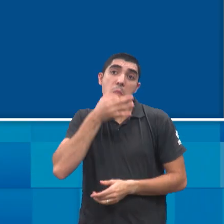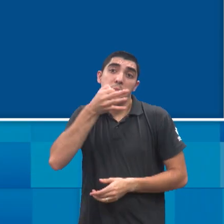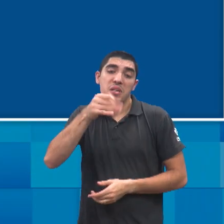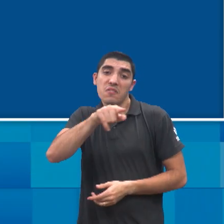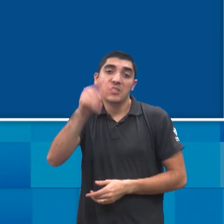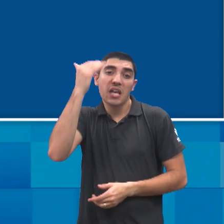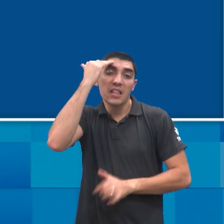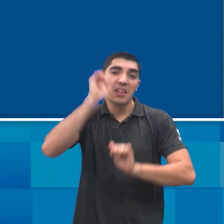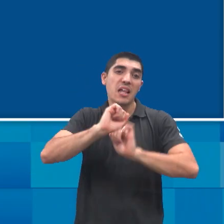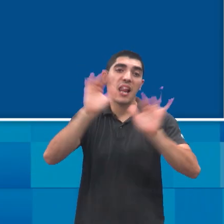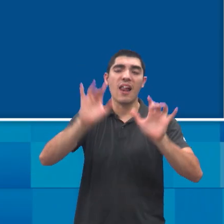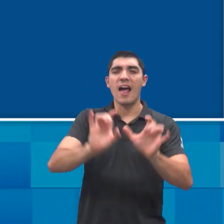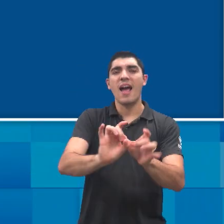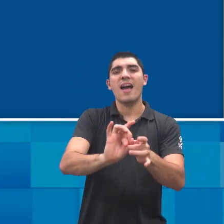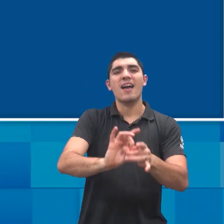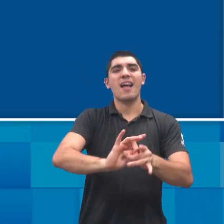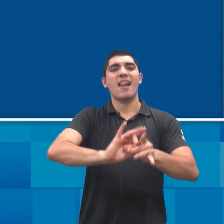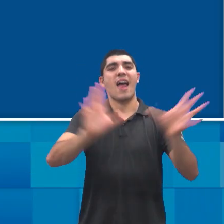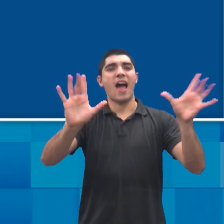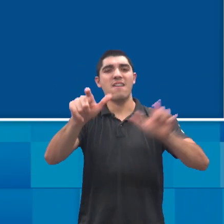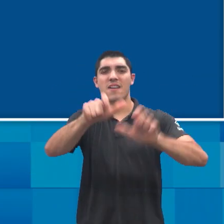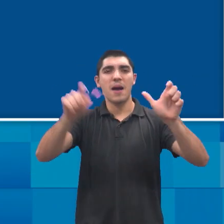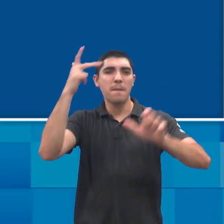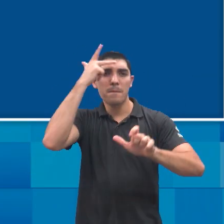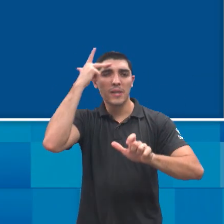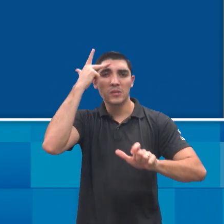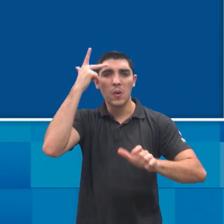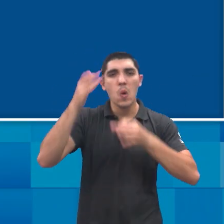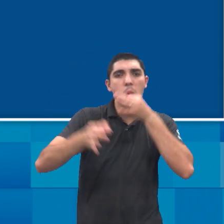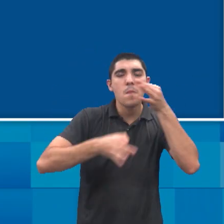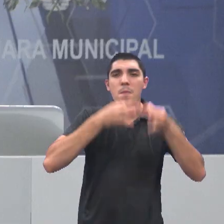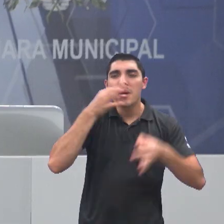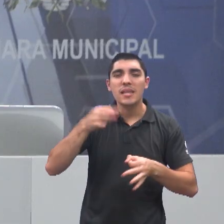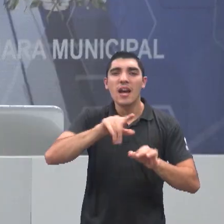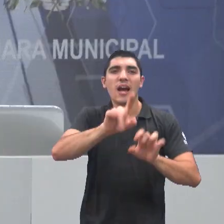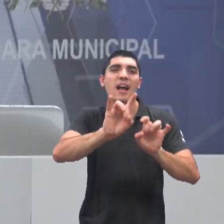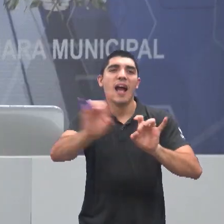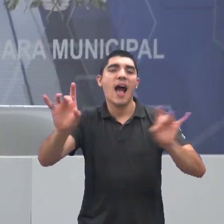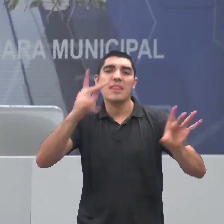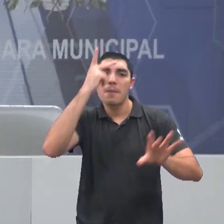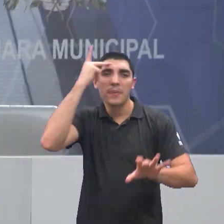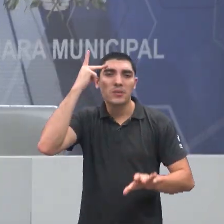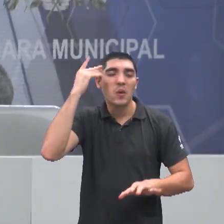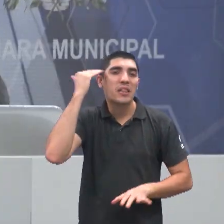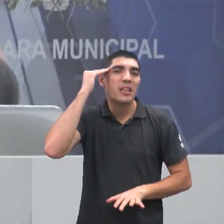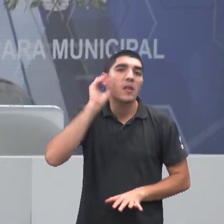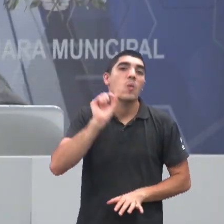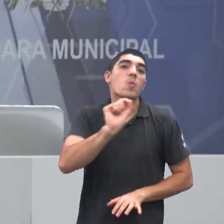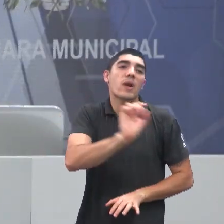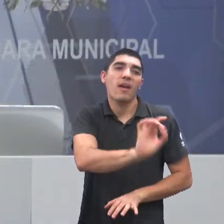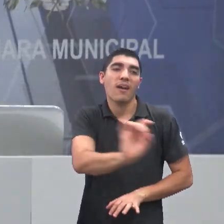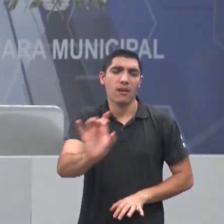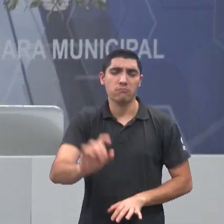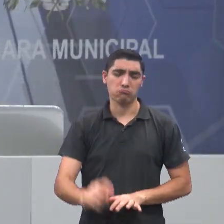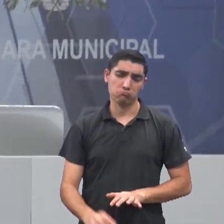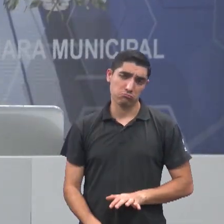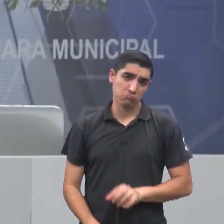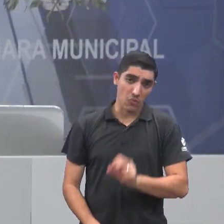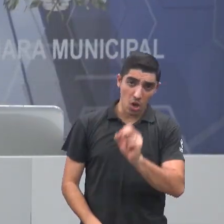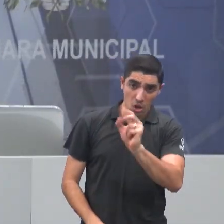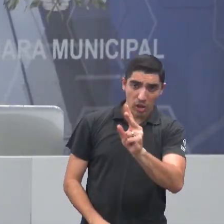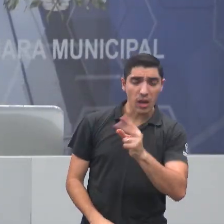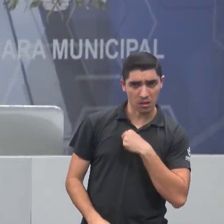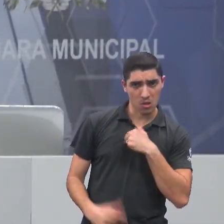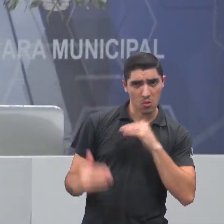galera, deixa a galera agora arrebentar com o cara. Então, peraí, nós temos que ter coerência. Eu concordo com Vossa Excelência que